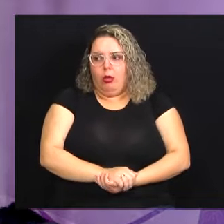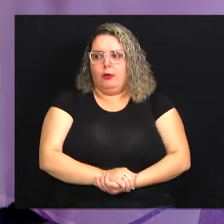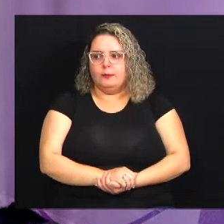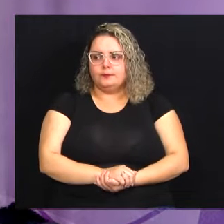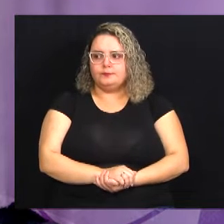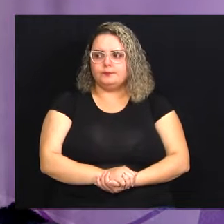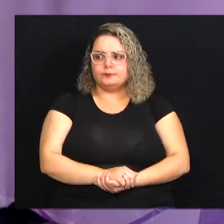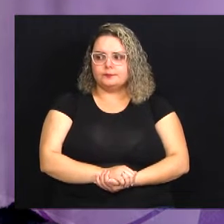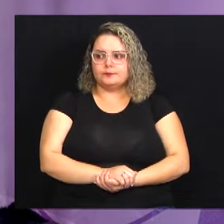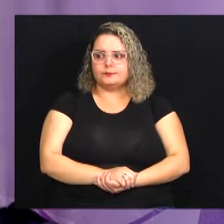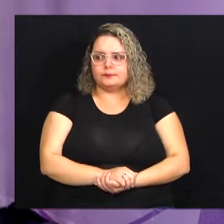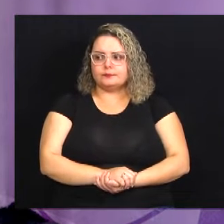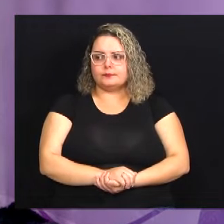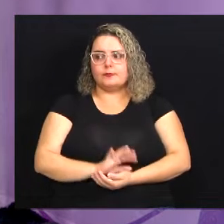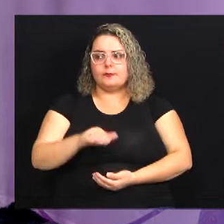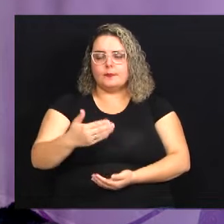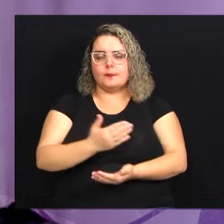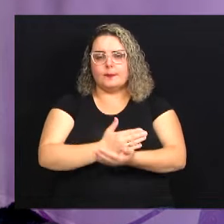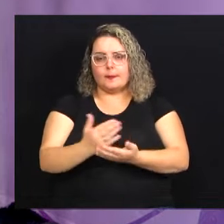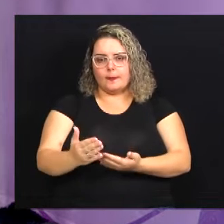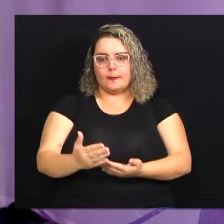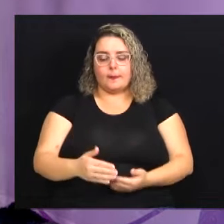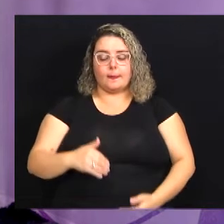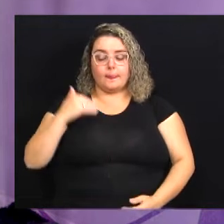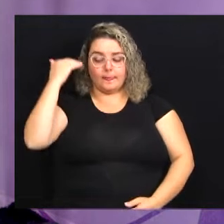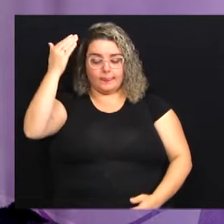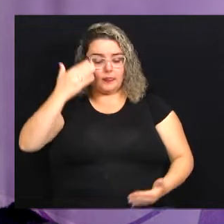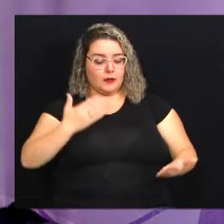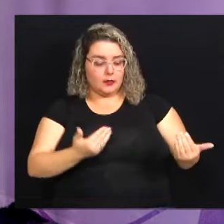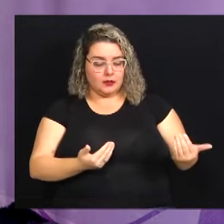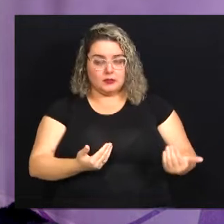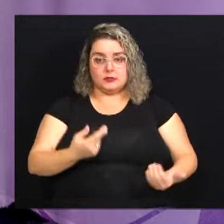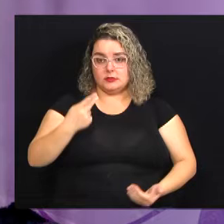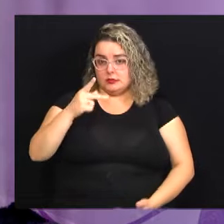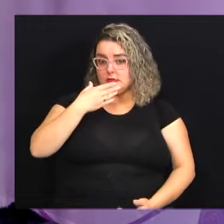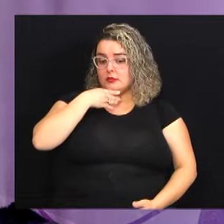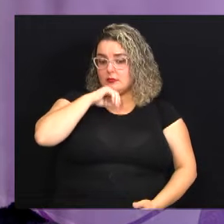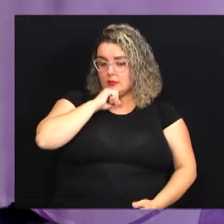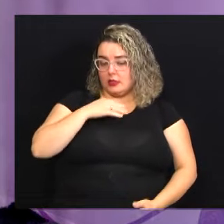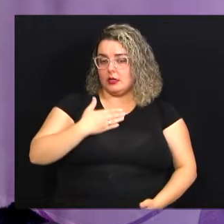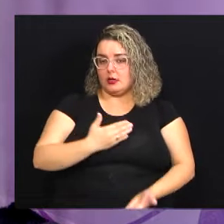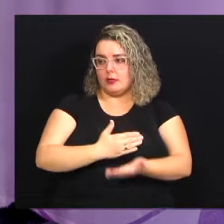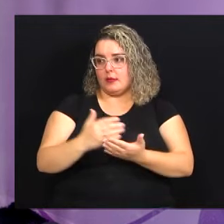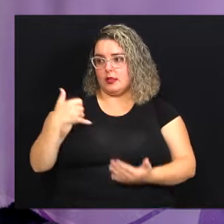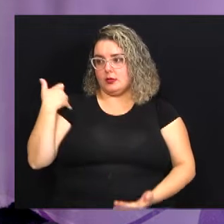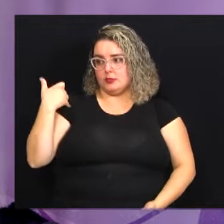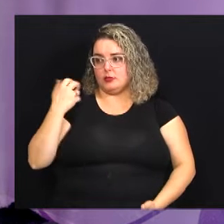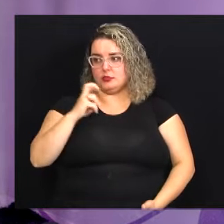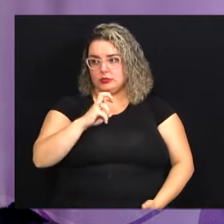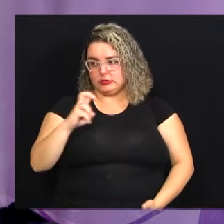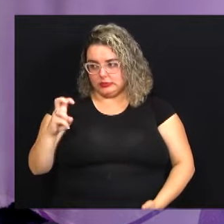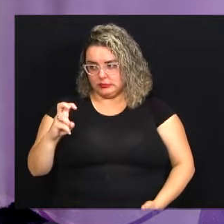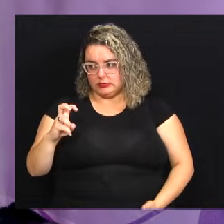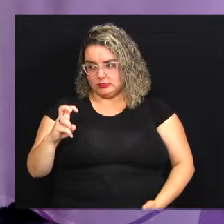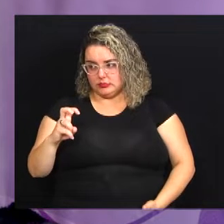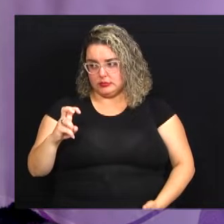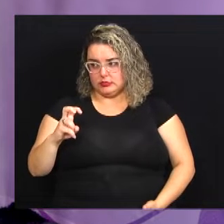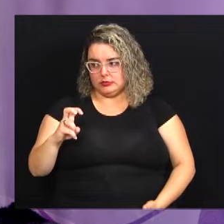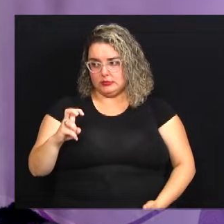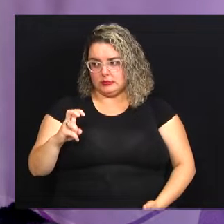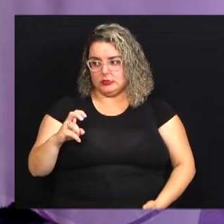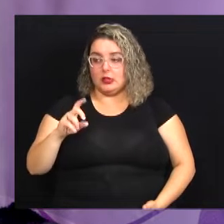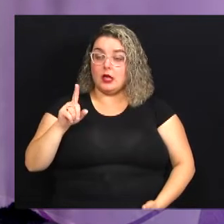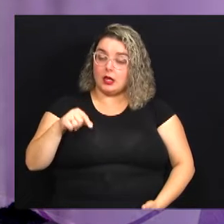quadros de Alzheimer quando começa no adulto jovem. Se o seu pai começa com Alzheimer aos 55 anos de idade,